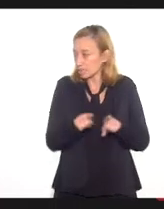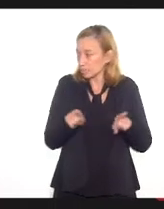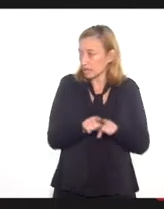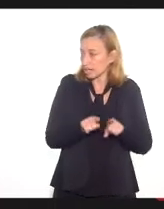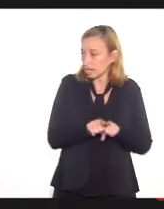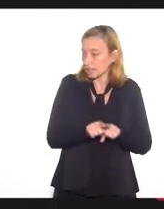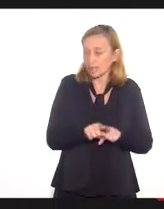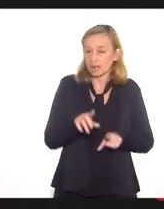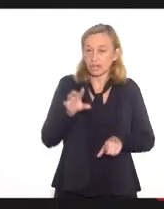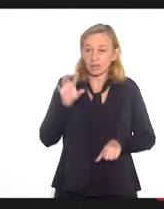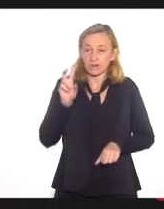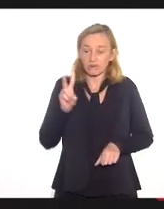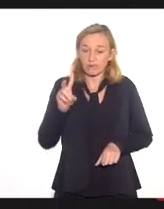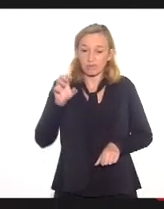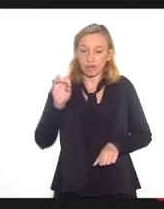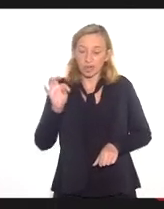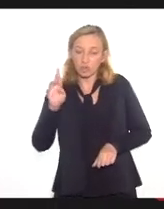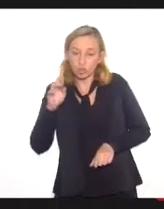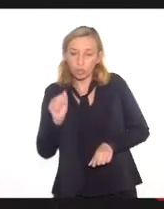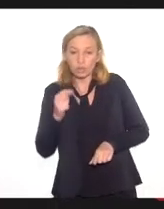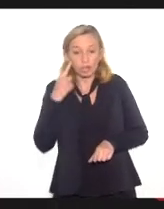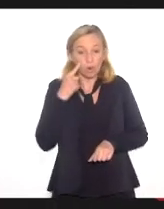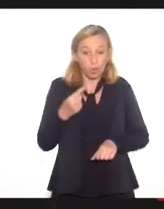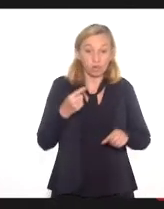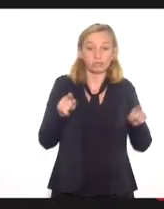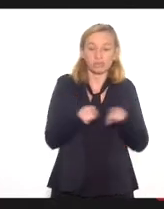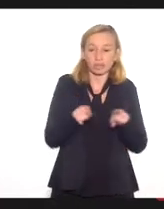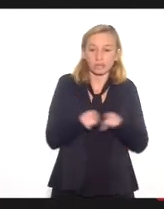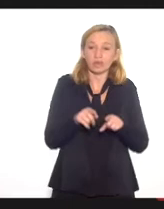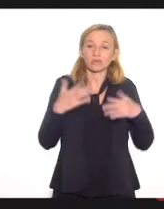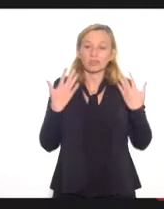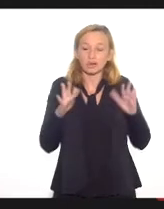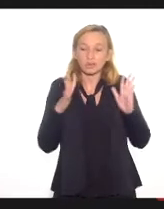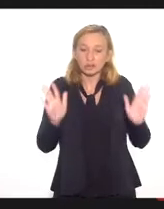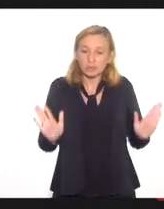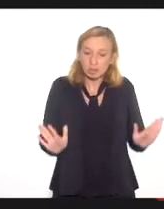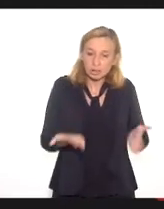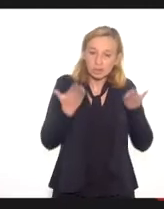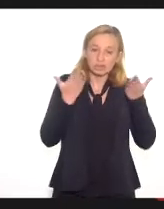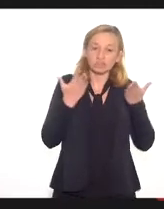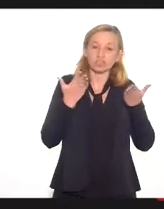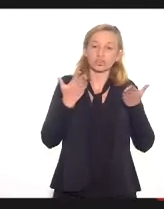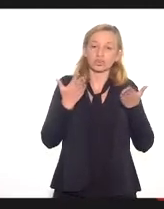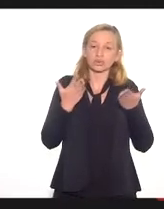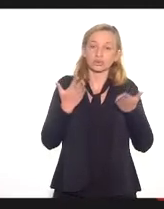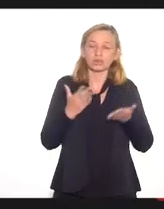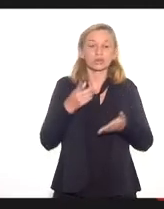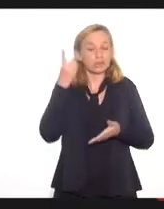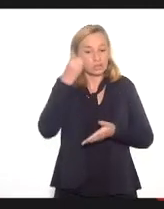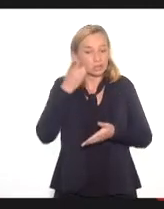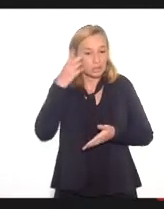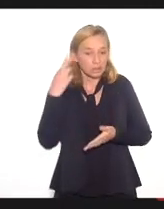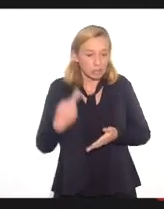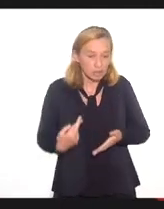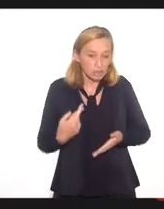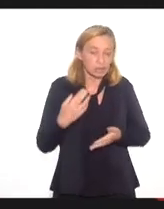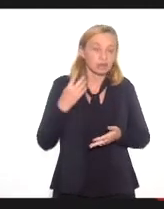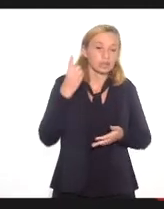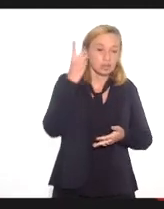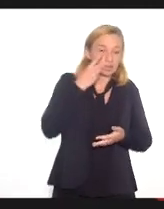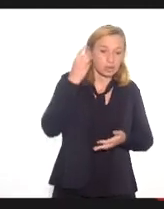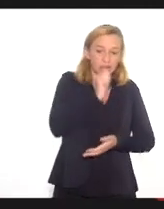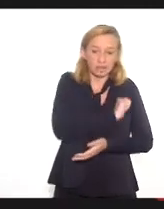coisa que a gente precisa estar olhando também bom parabenizar a iniciativa da deputada Renata o deputado André